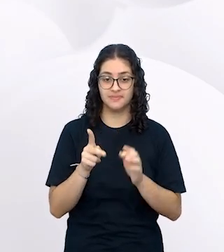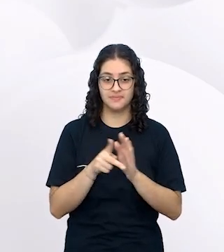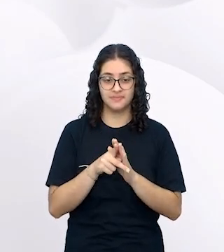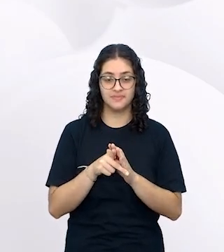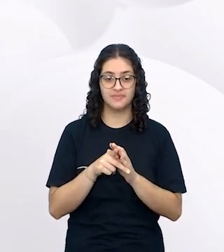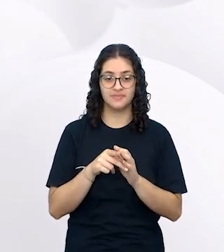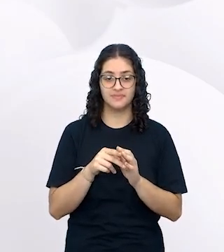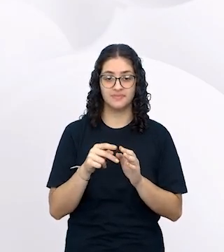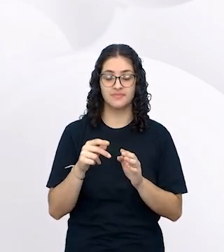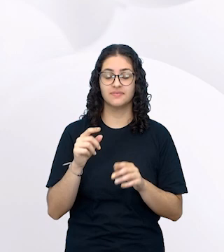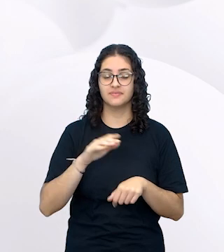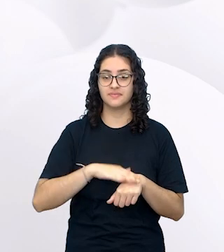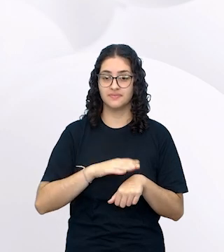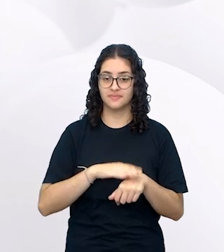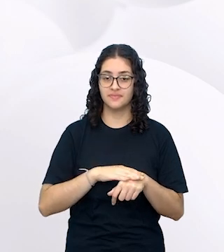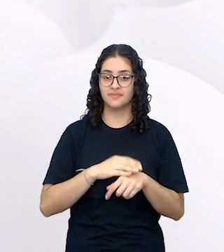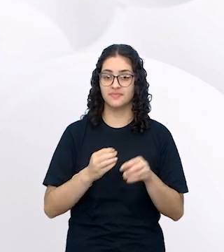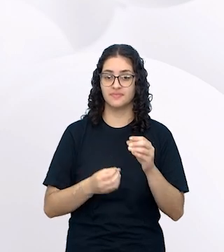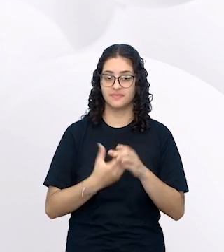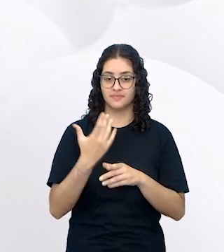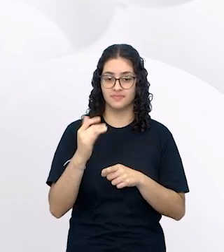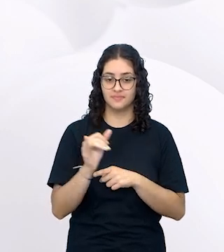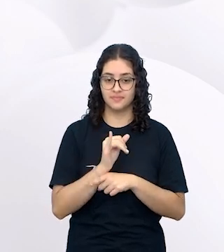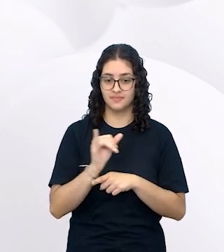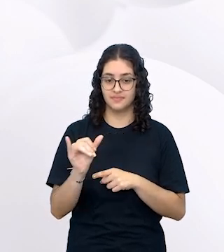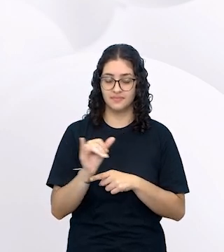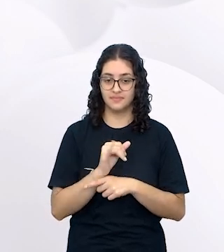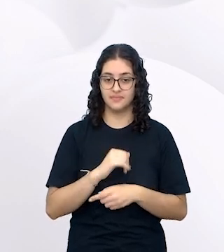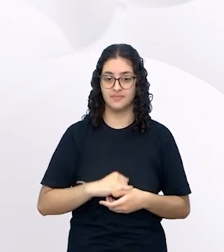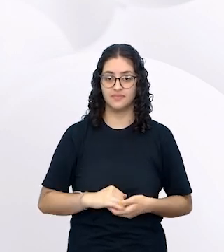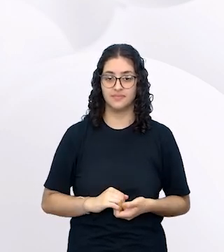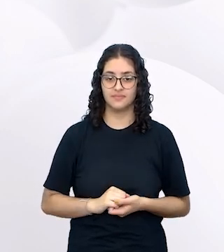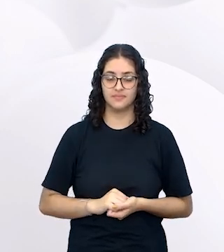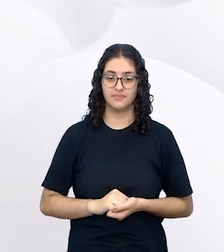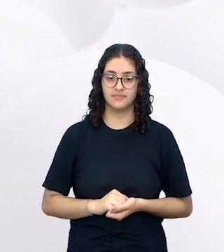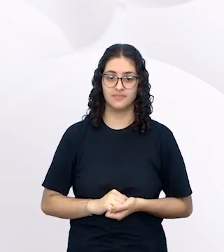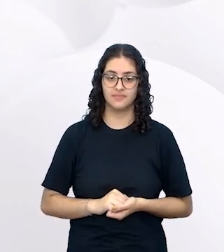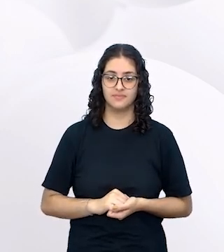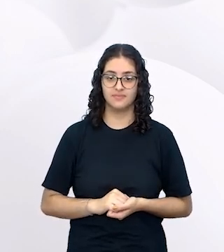de desempenho para criar estratégias.